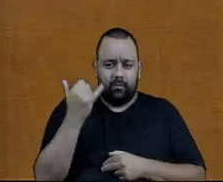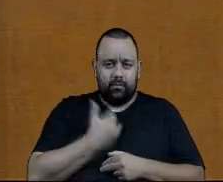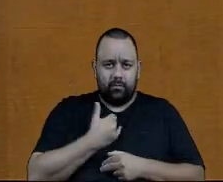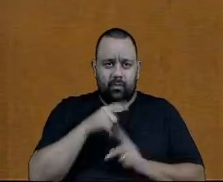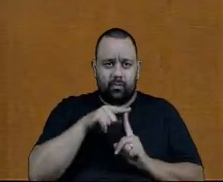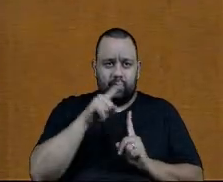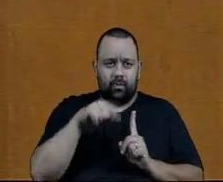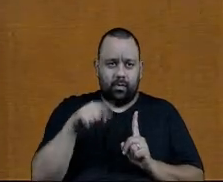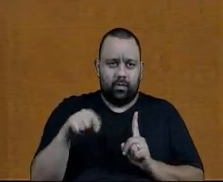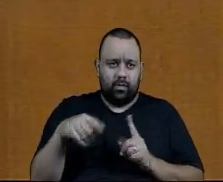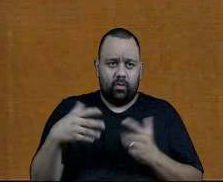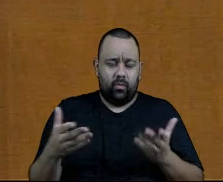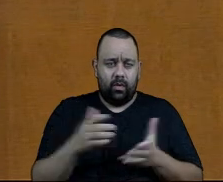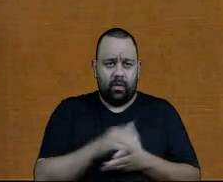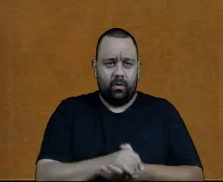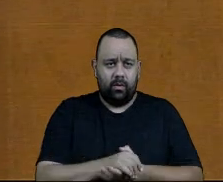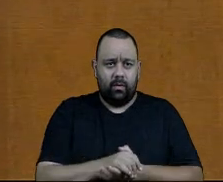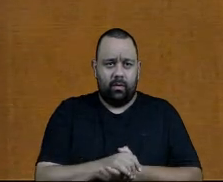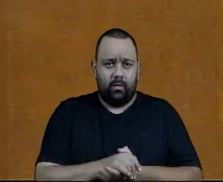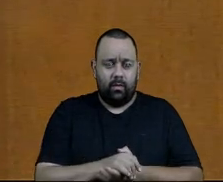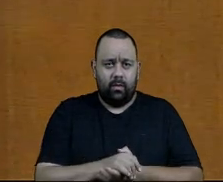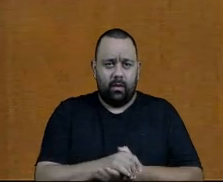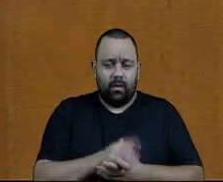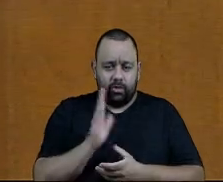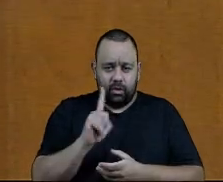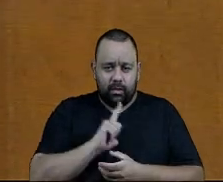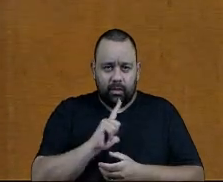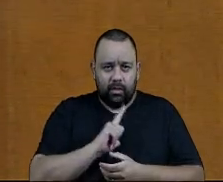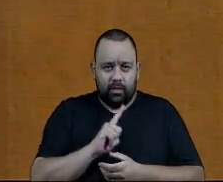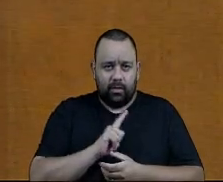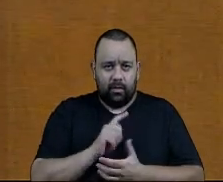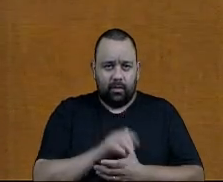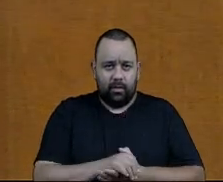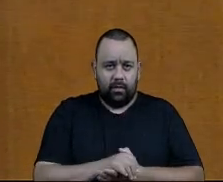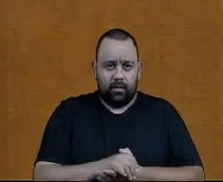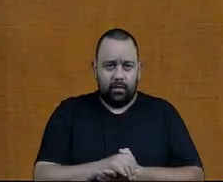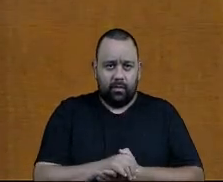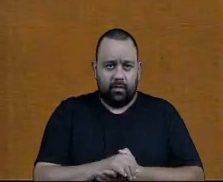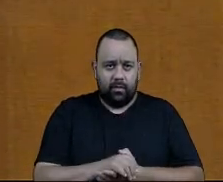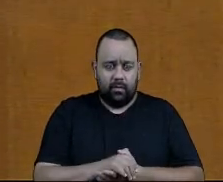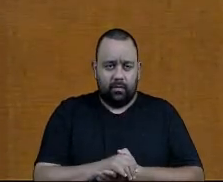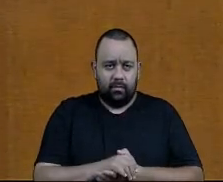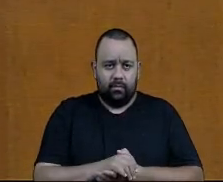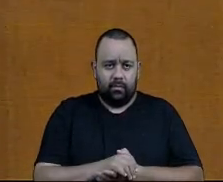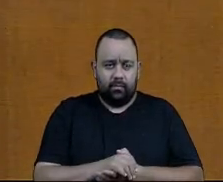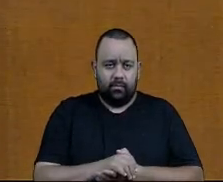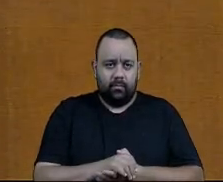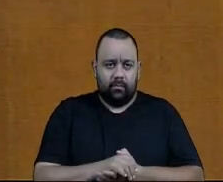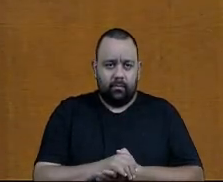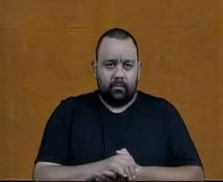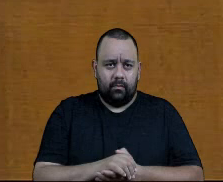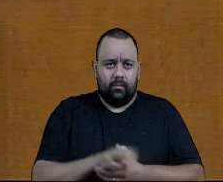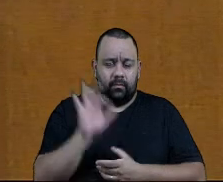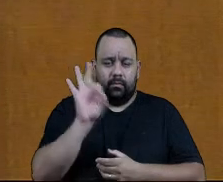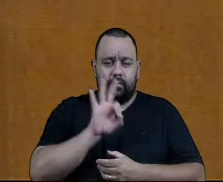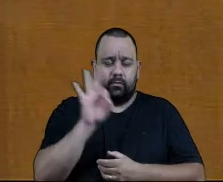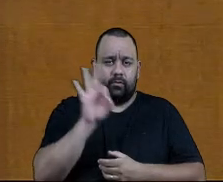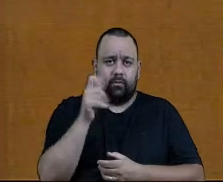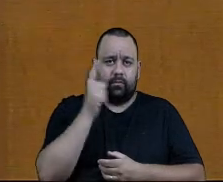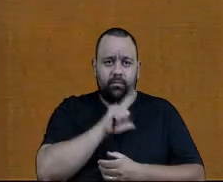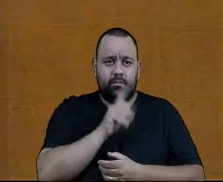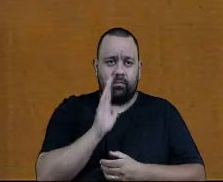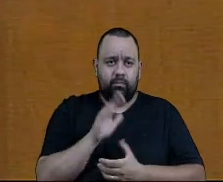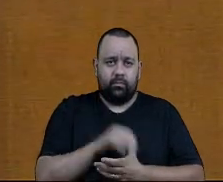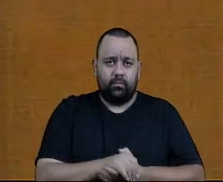servidores, você sabe dizer qual o índice que foi? Que já tem com despesa de pessoal